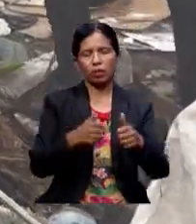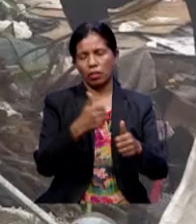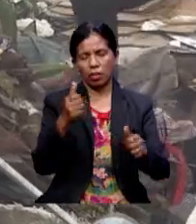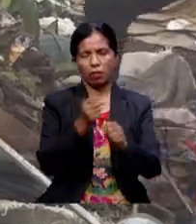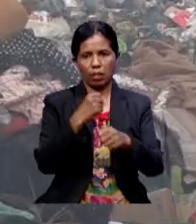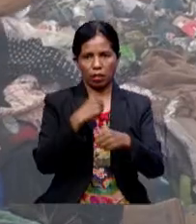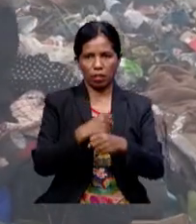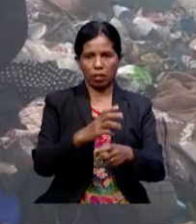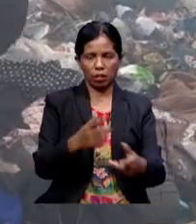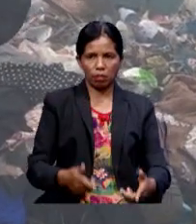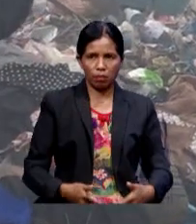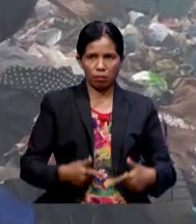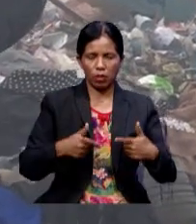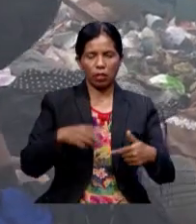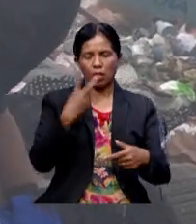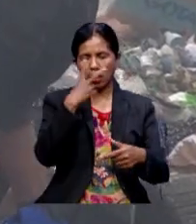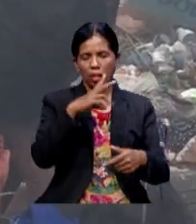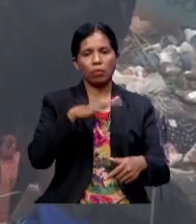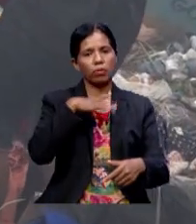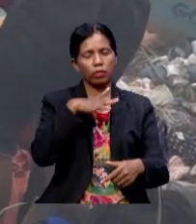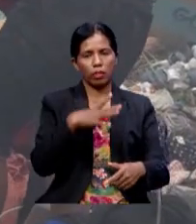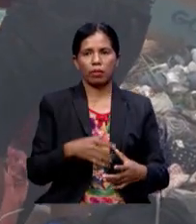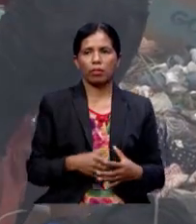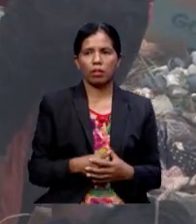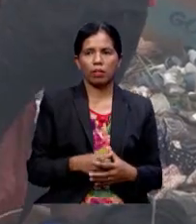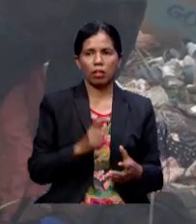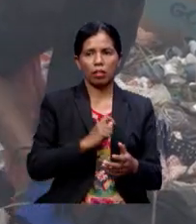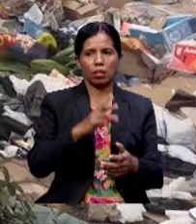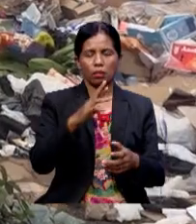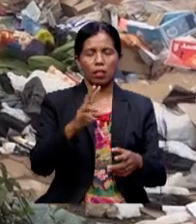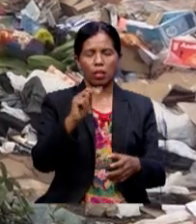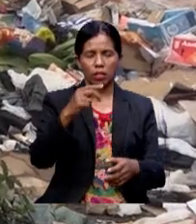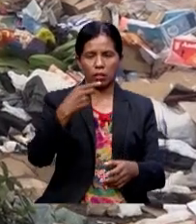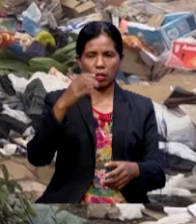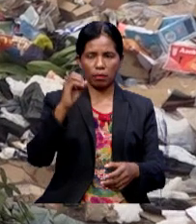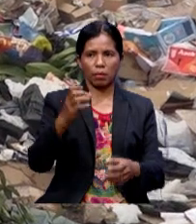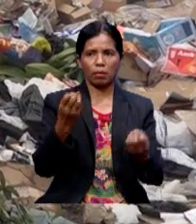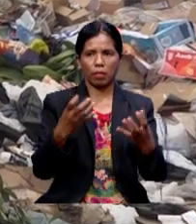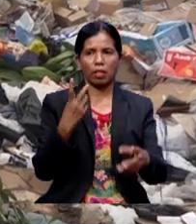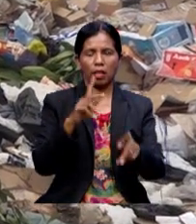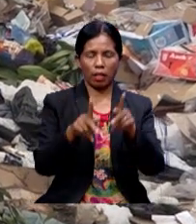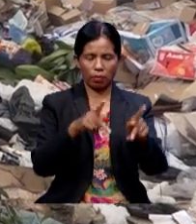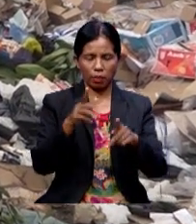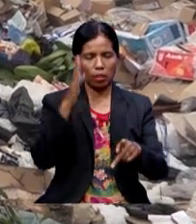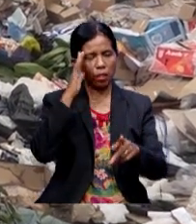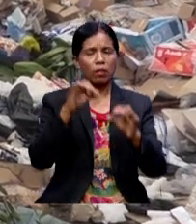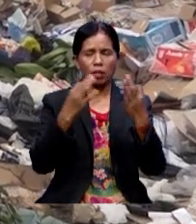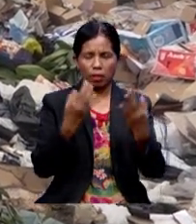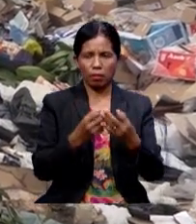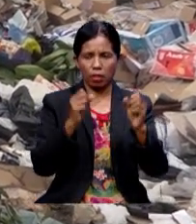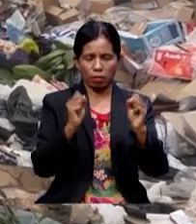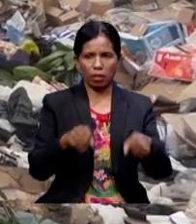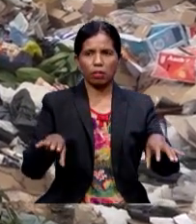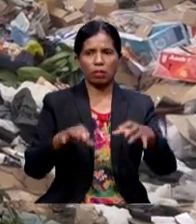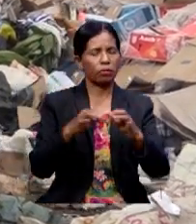tangne, niamores depende baliceira, ne. E a Tibar, ne, enja o bele barra, mas ema nebe conhece a família, mas bele serviço. A família lá, hein,